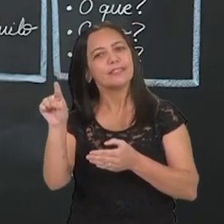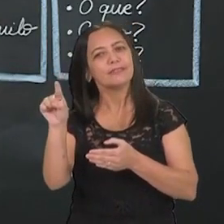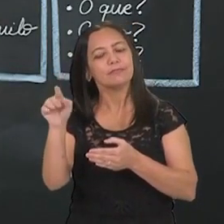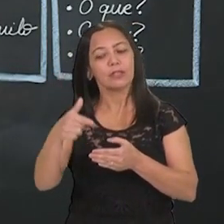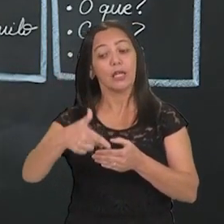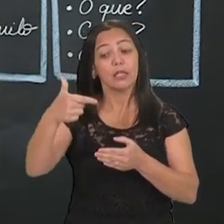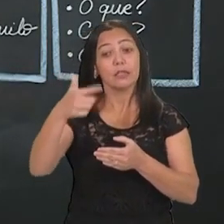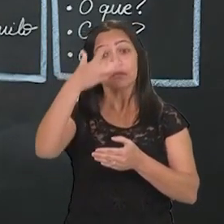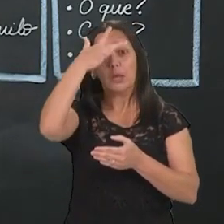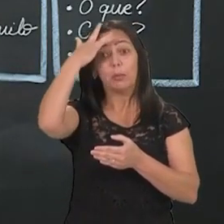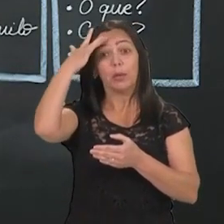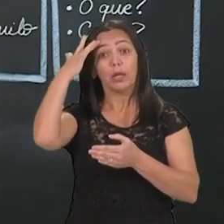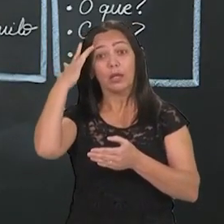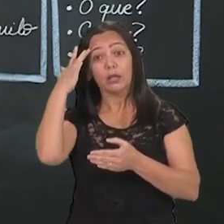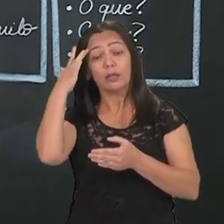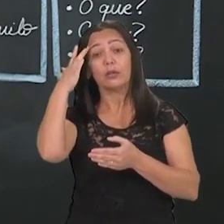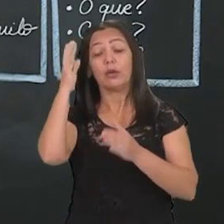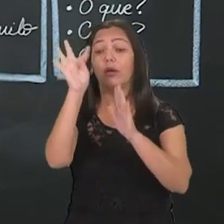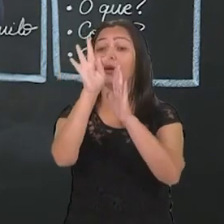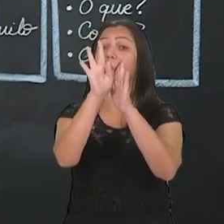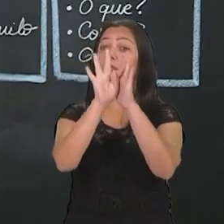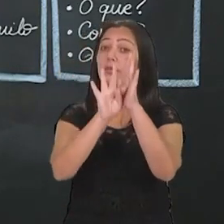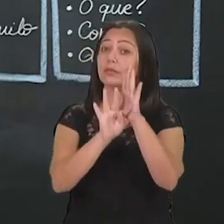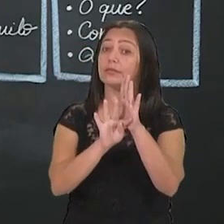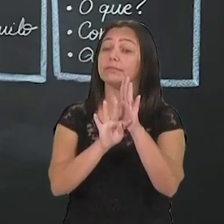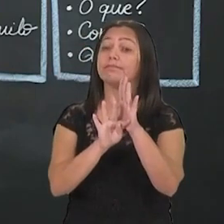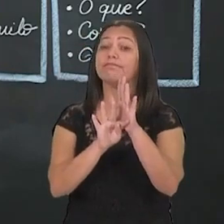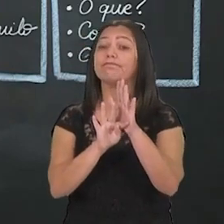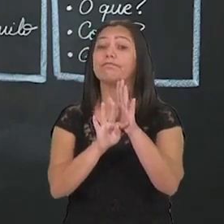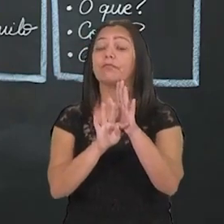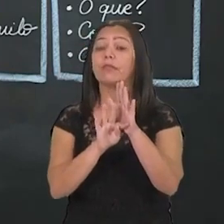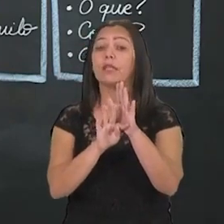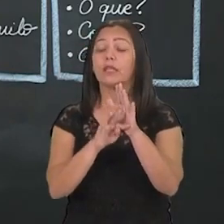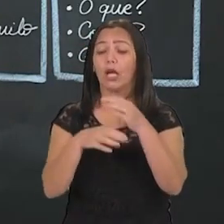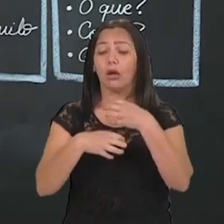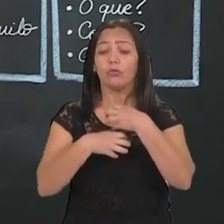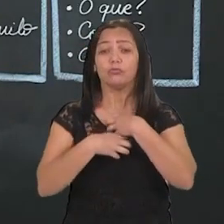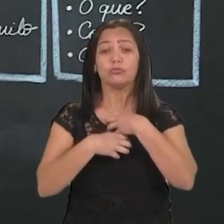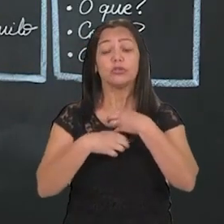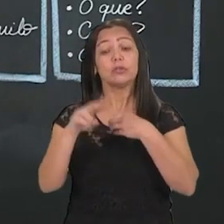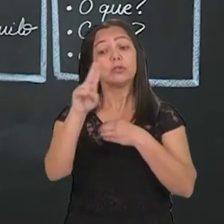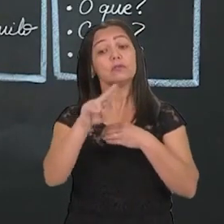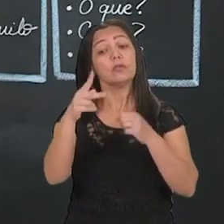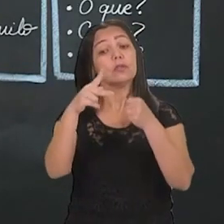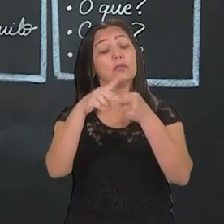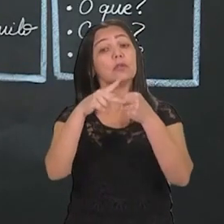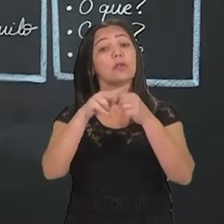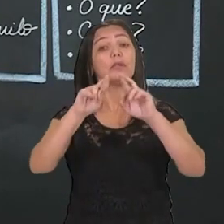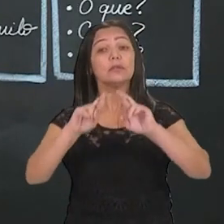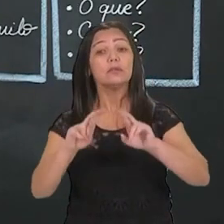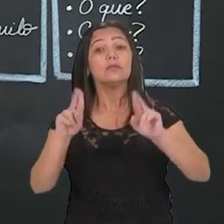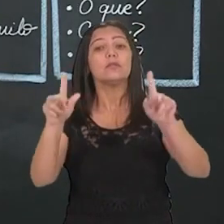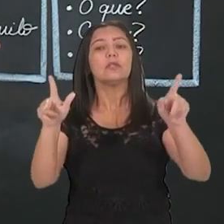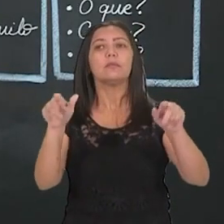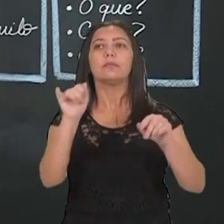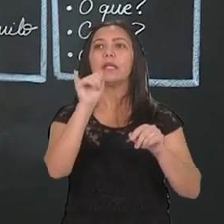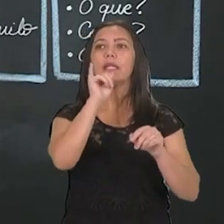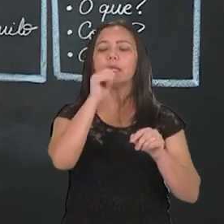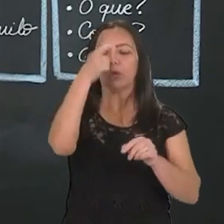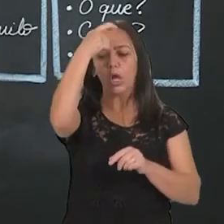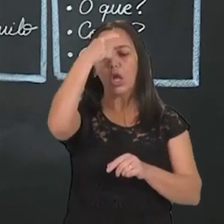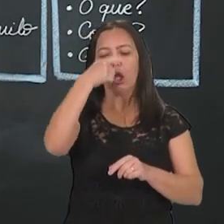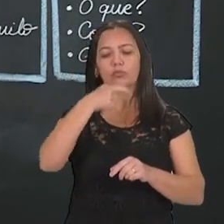segunda pessoa do discurso. Mas tem um detalhe, né? A forma que a gente vai utilizar o verbo vai ser um pouco diferente. Porque eu